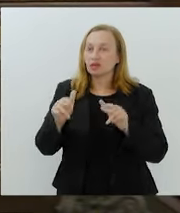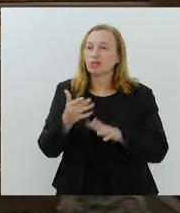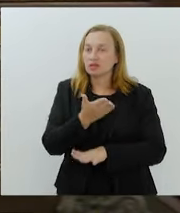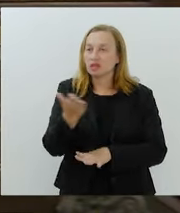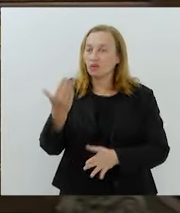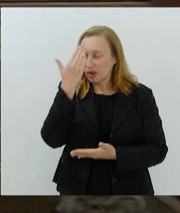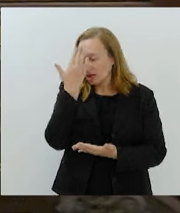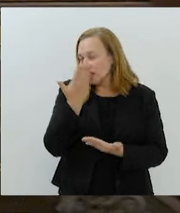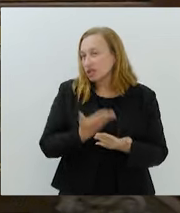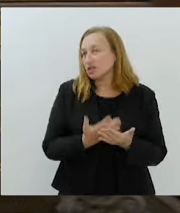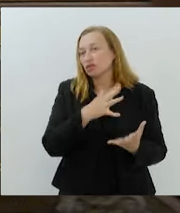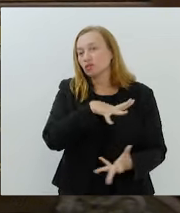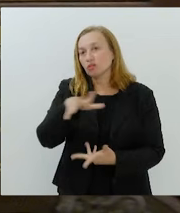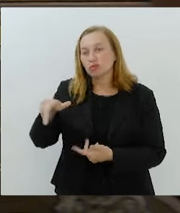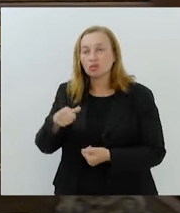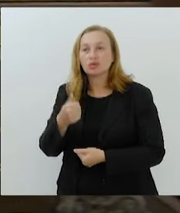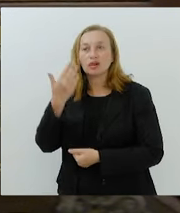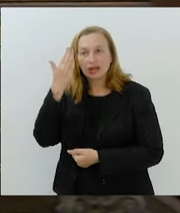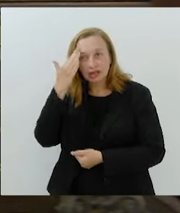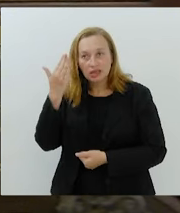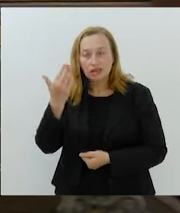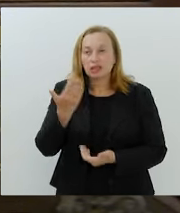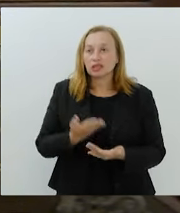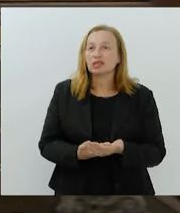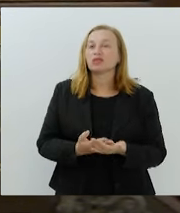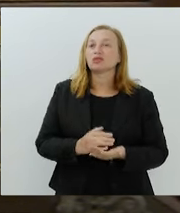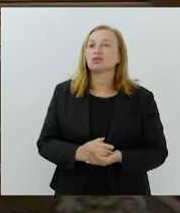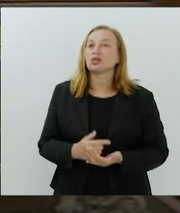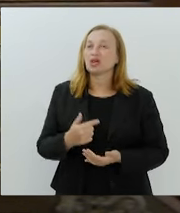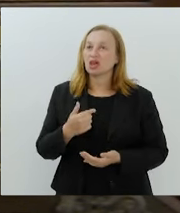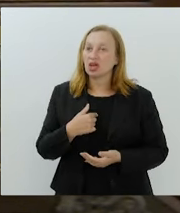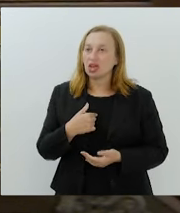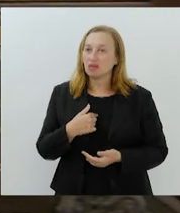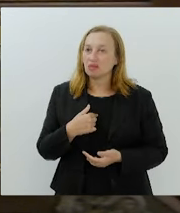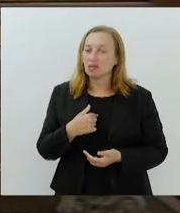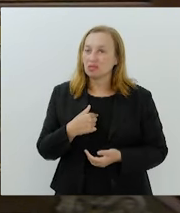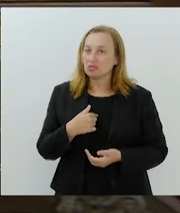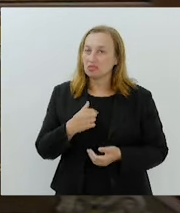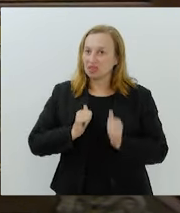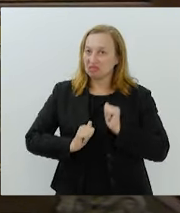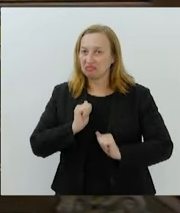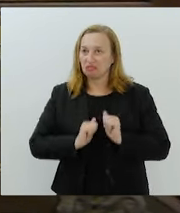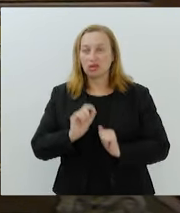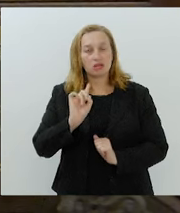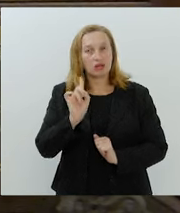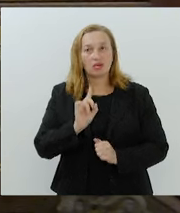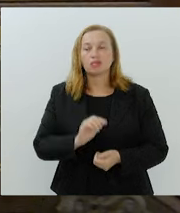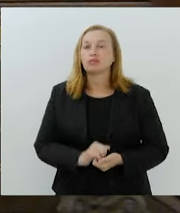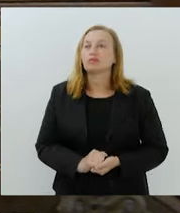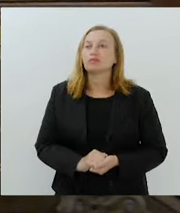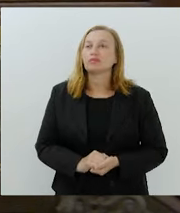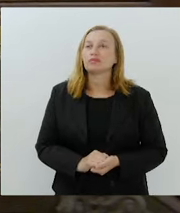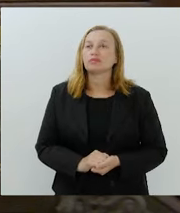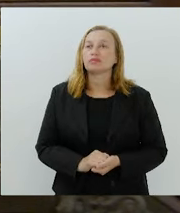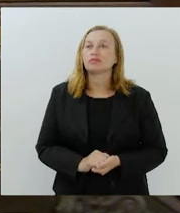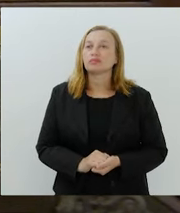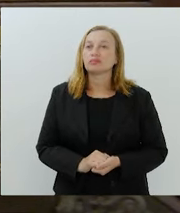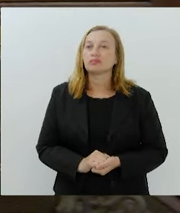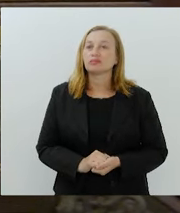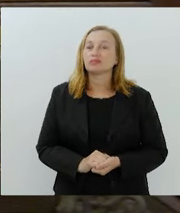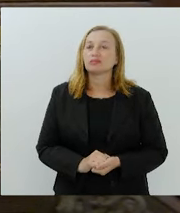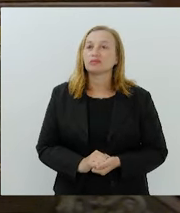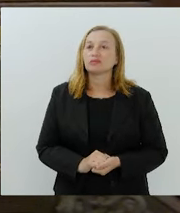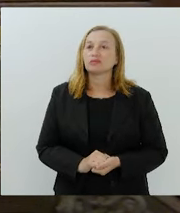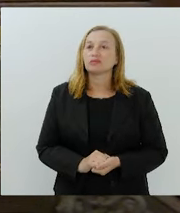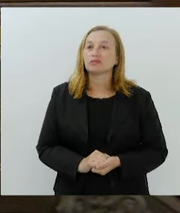que eu acredito na virada, que eu não me rendo a eco-ansiedade, embora ela me atinja, que eu não tenha sucumbido